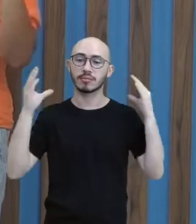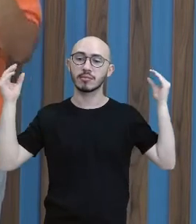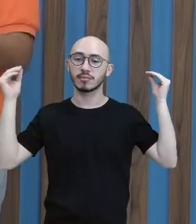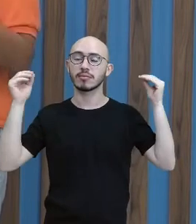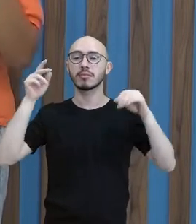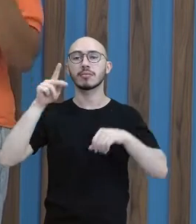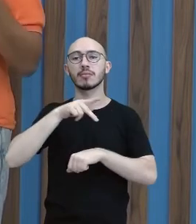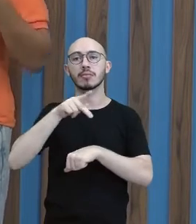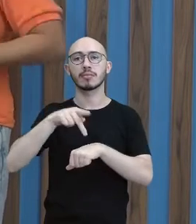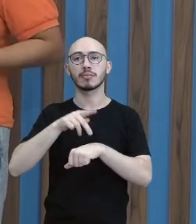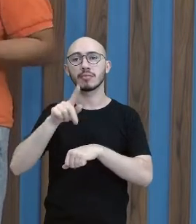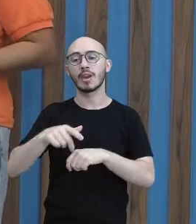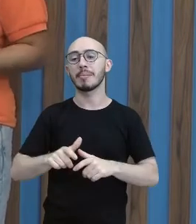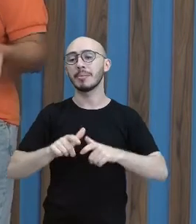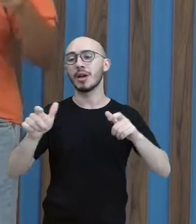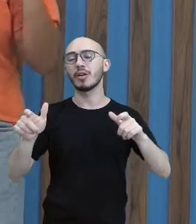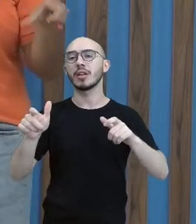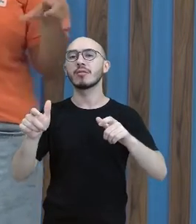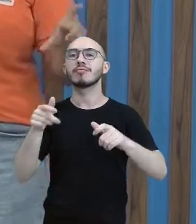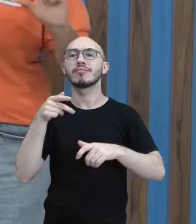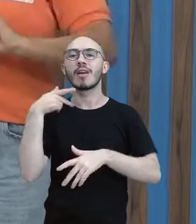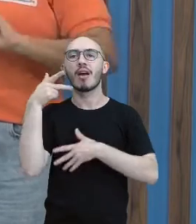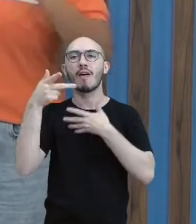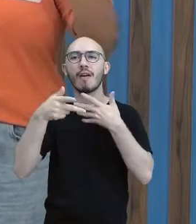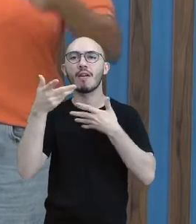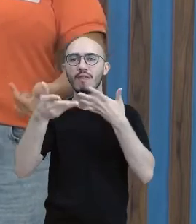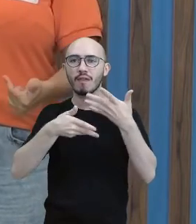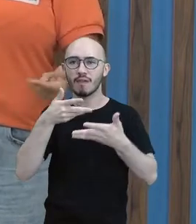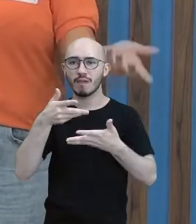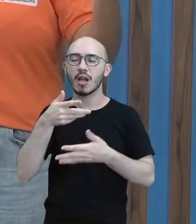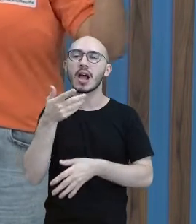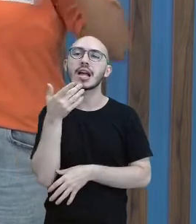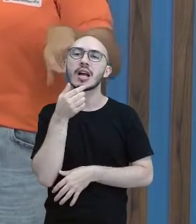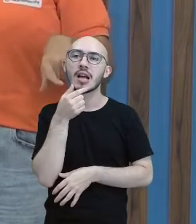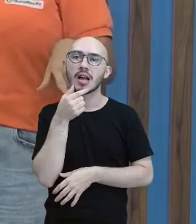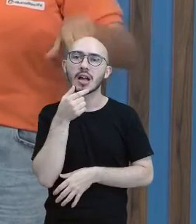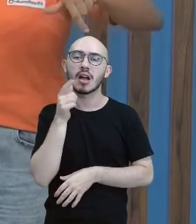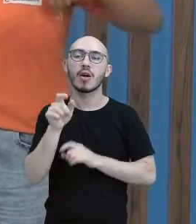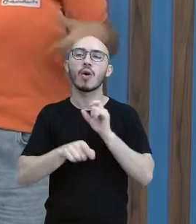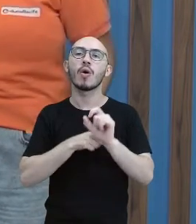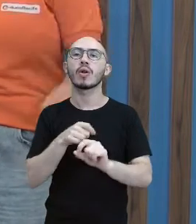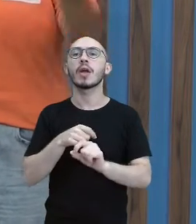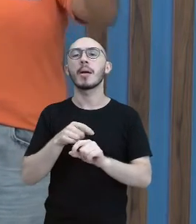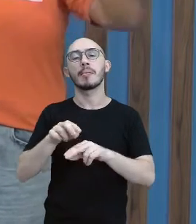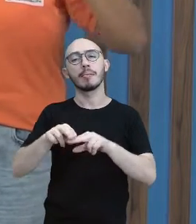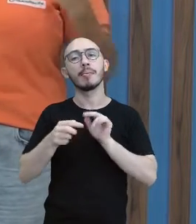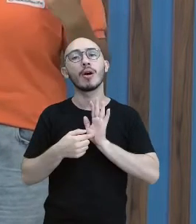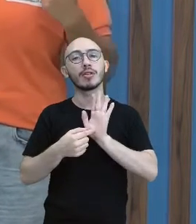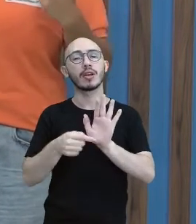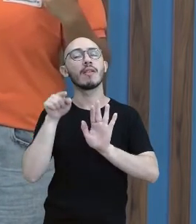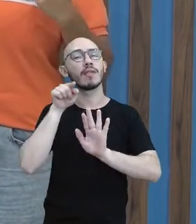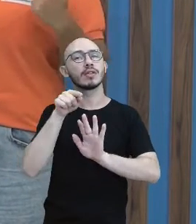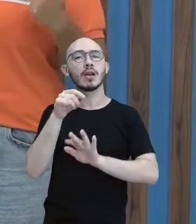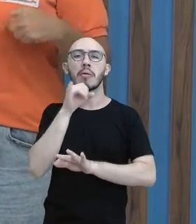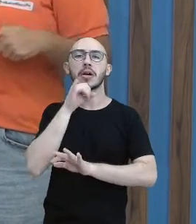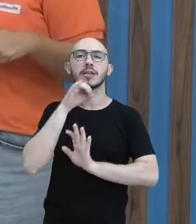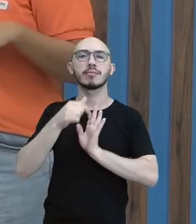onde a maioria da população fala inglês. Então, reparem que esse, por exemplo, é para mostrar que você vai exemplificar algo.